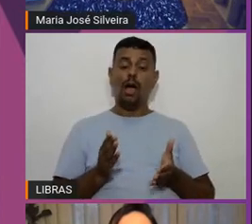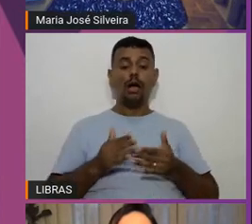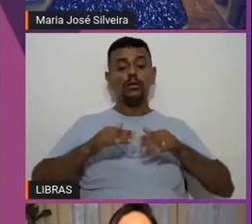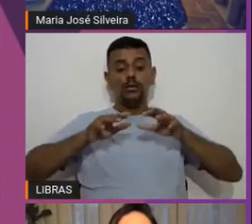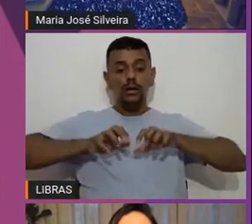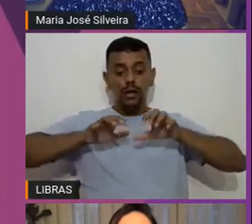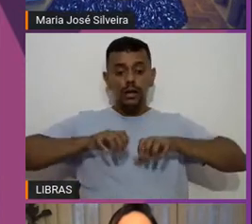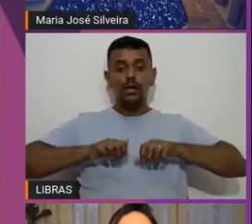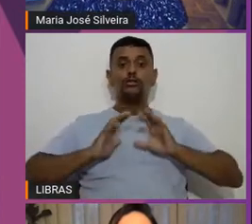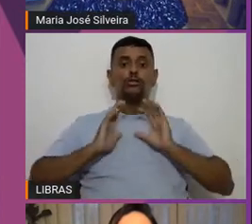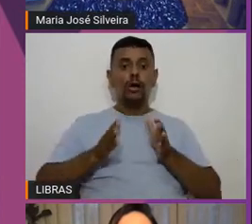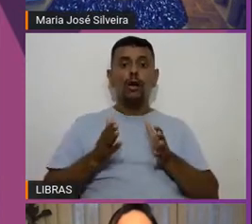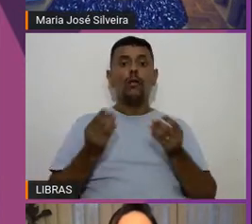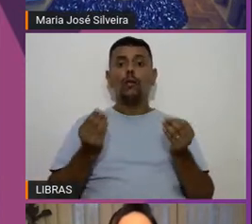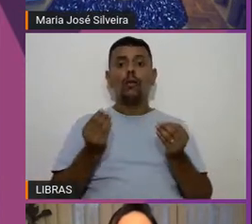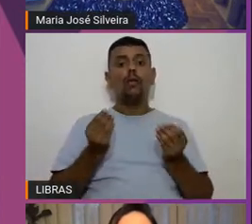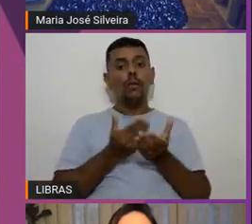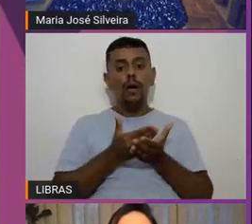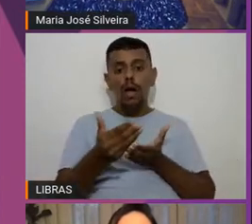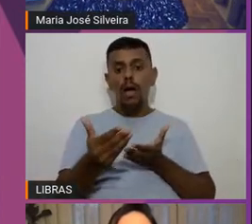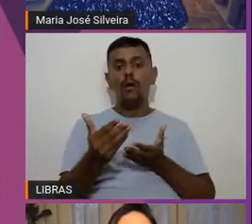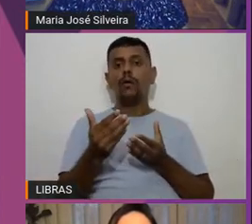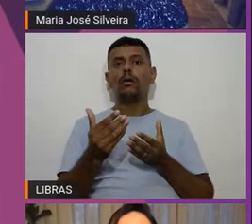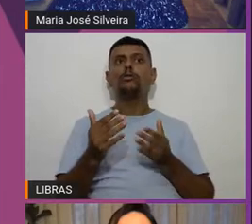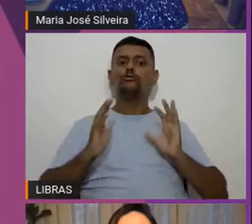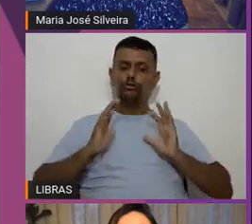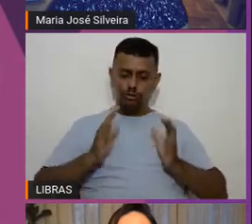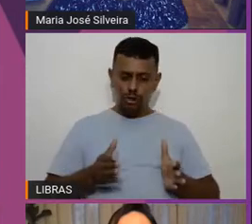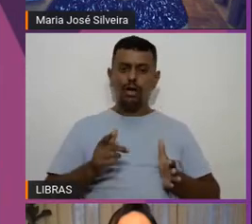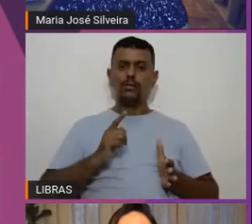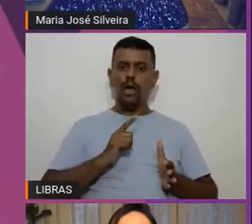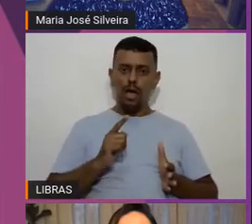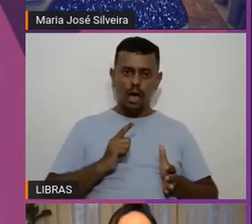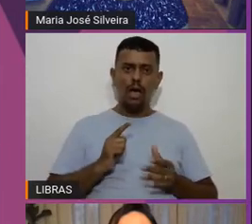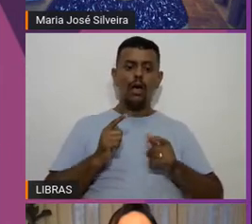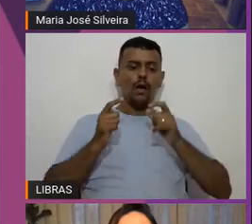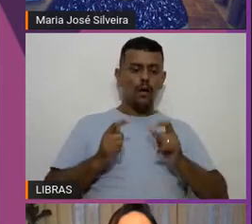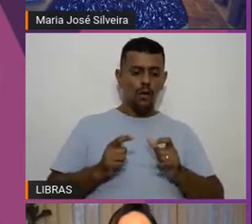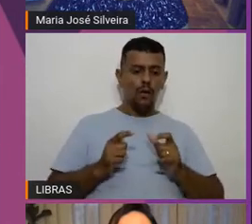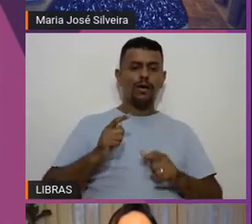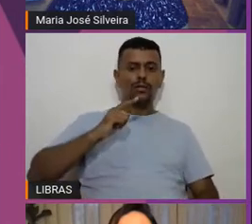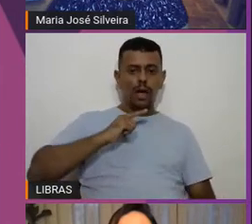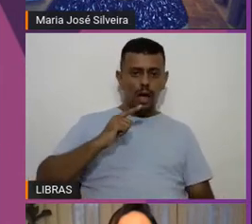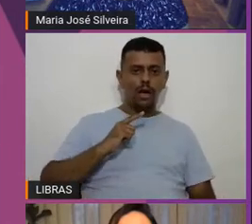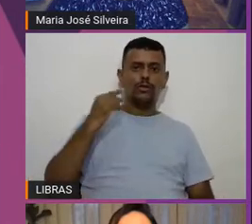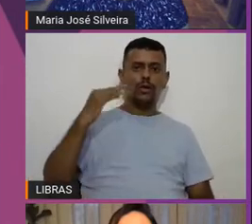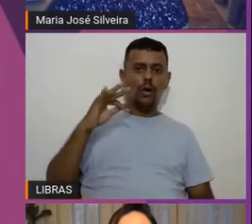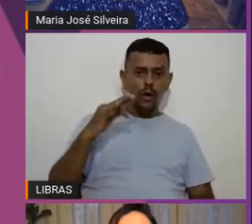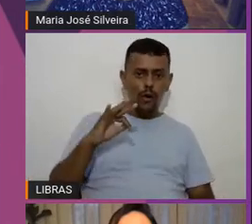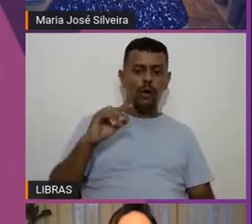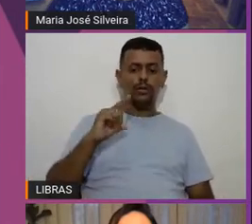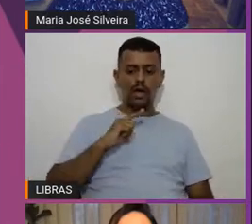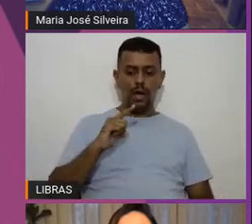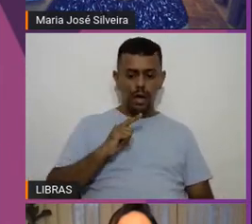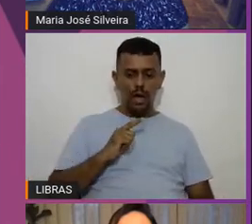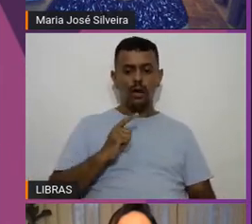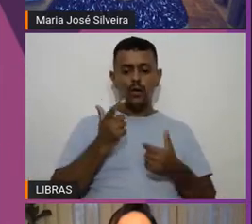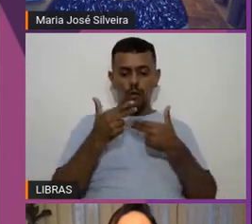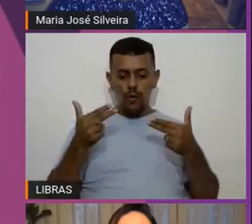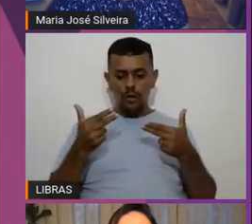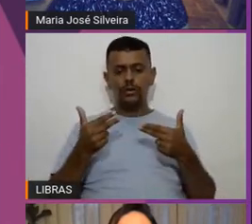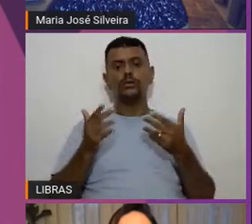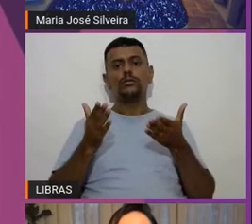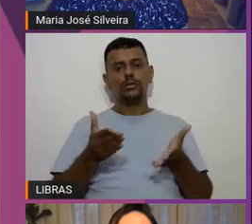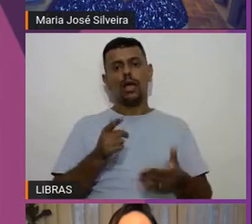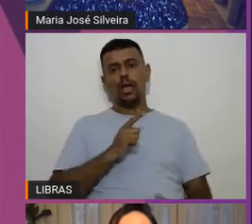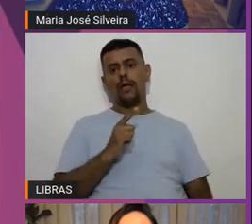abrir caminho onde tem dor abrir caminho no corpo né lá corrente abre o caminho a escrita vem e o que trava